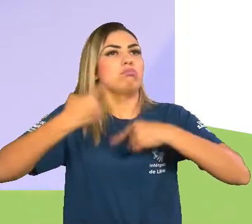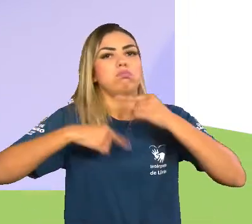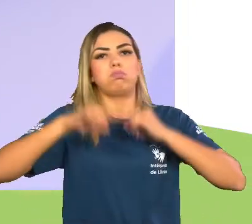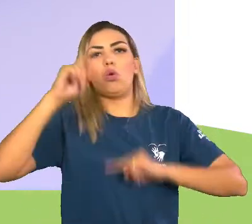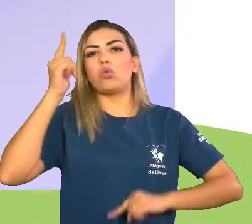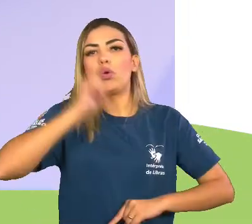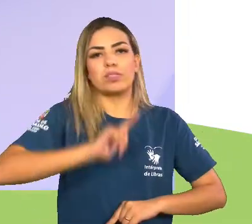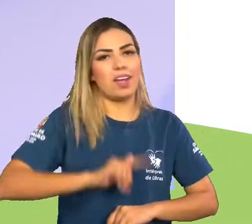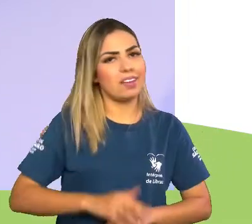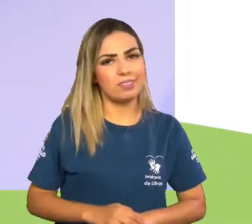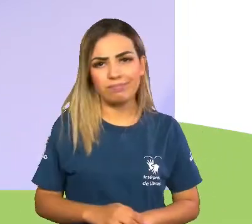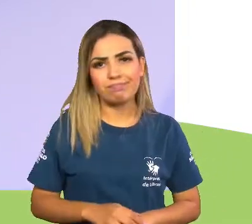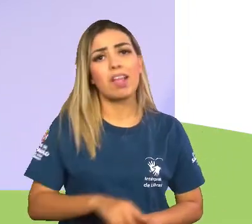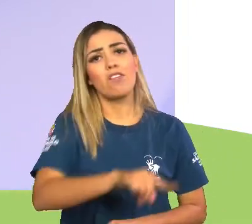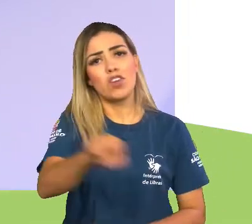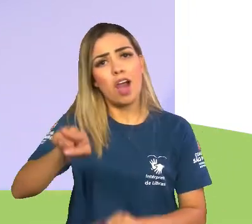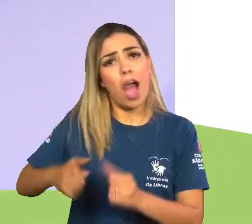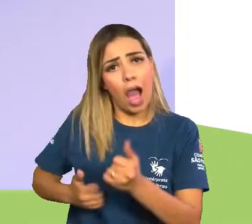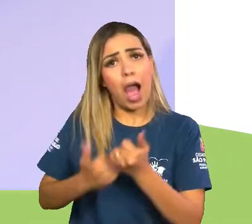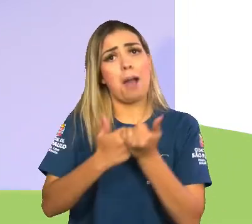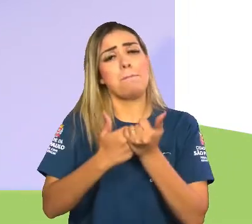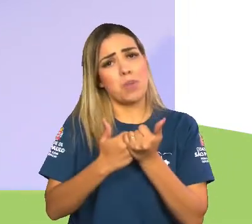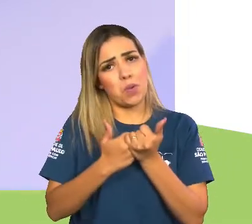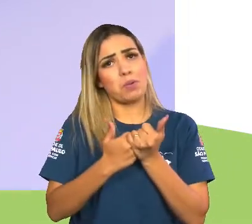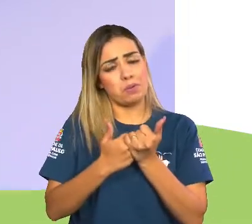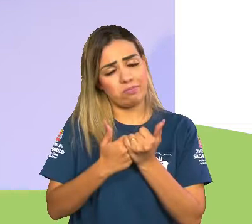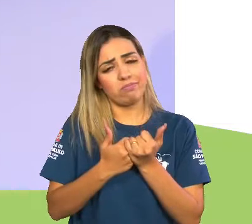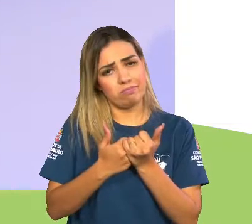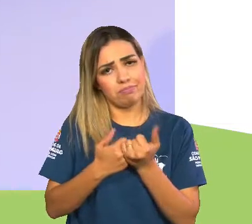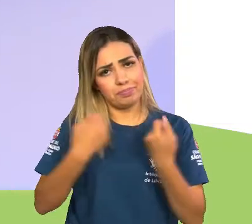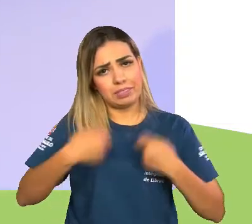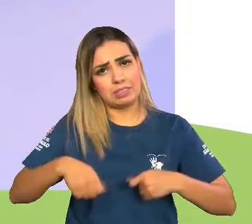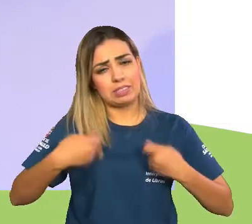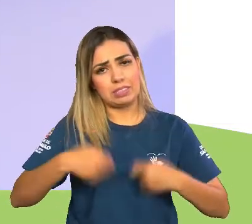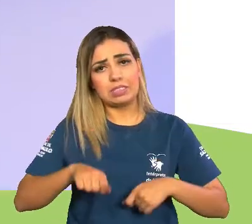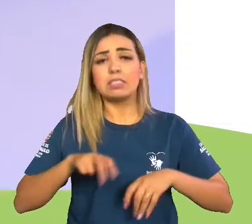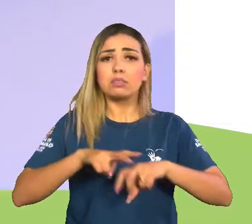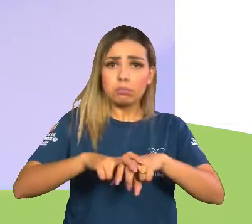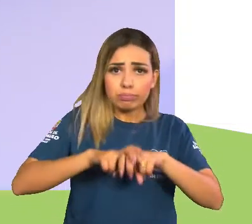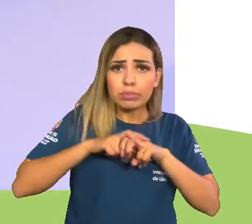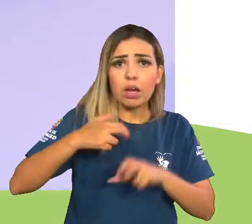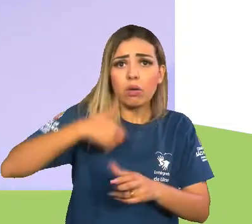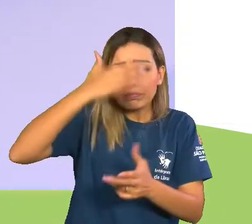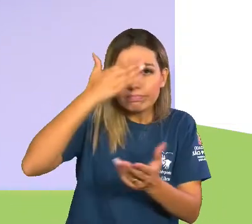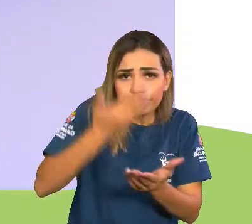de todos. Por isso, contamos com você.